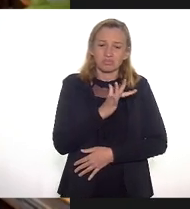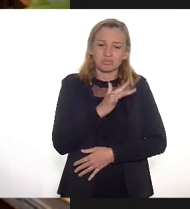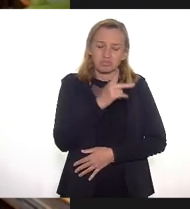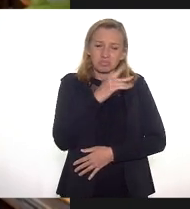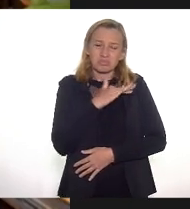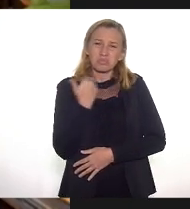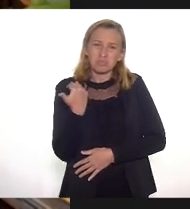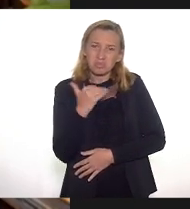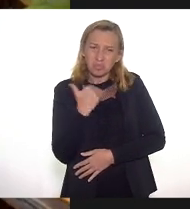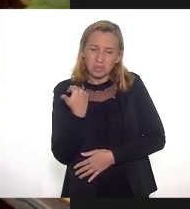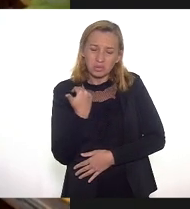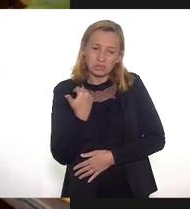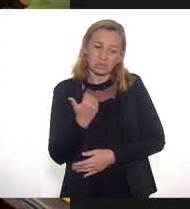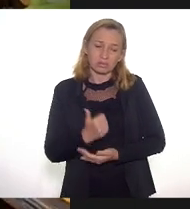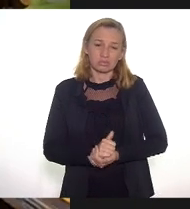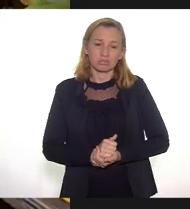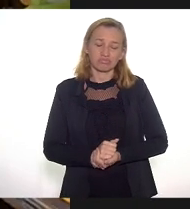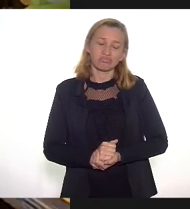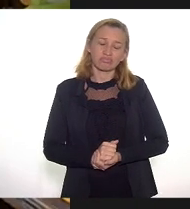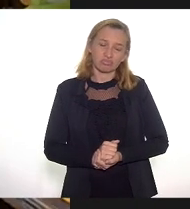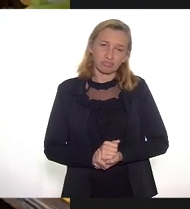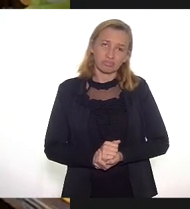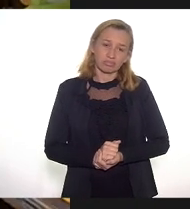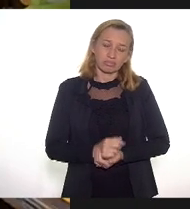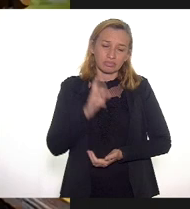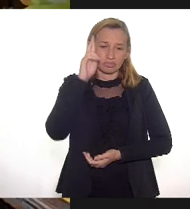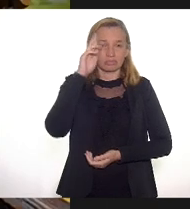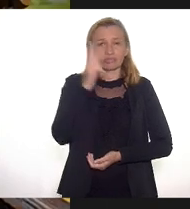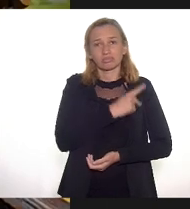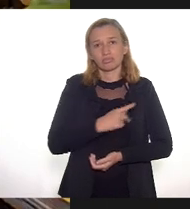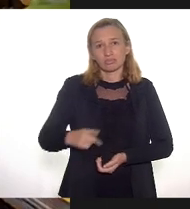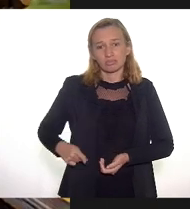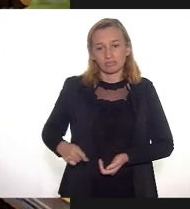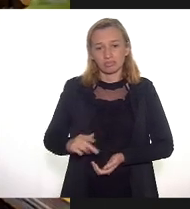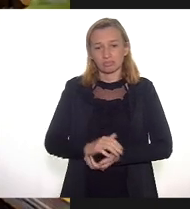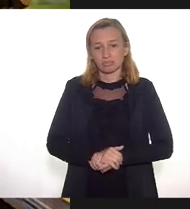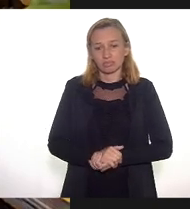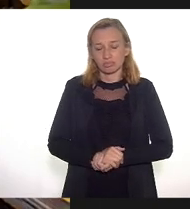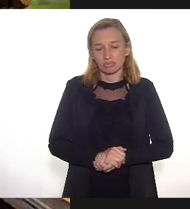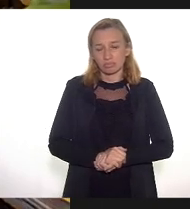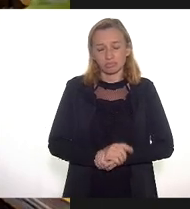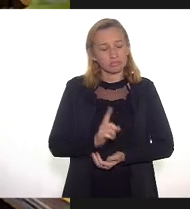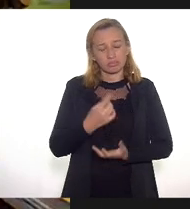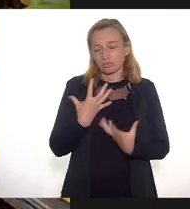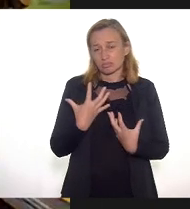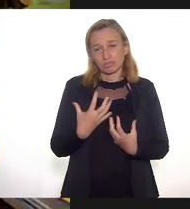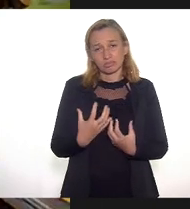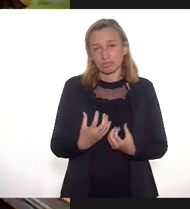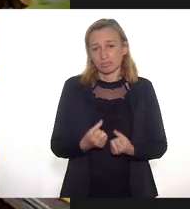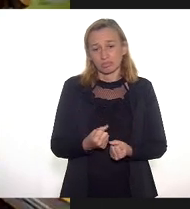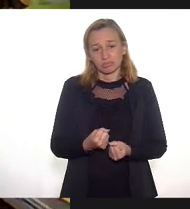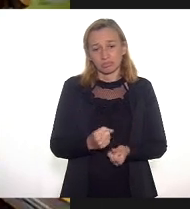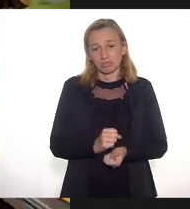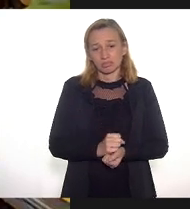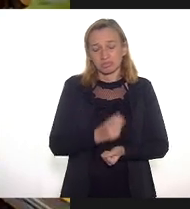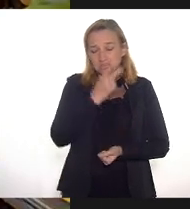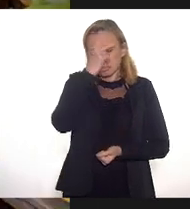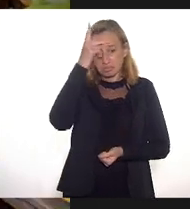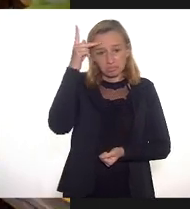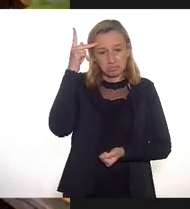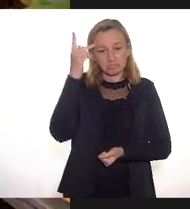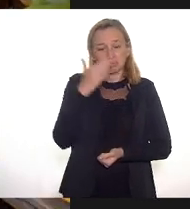tantas mortes evitáveis. Senhor presidente, é inaceitável que